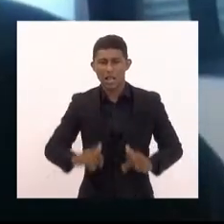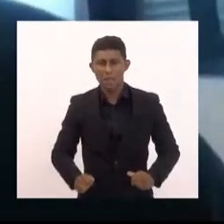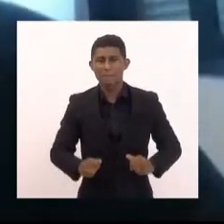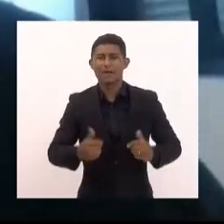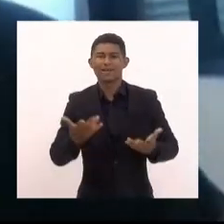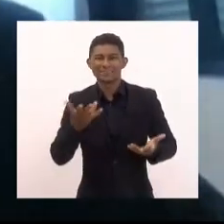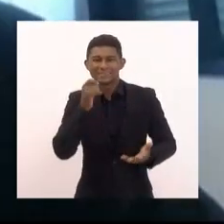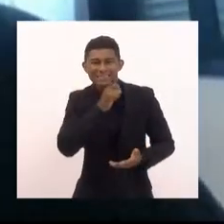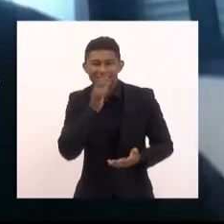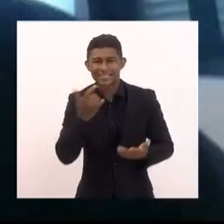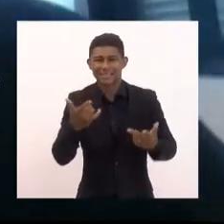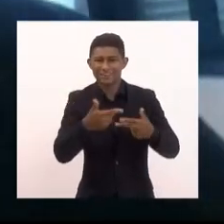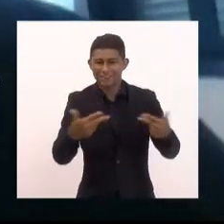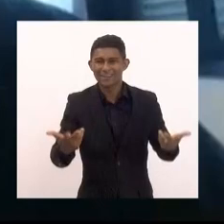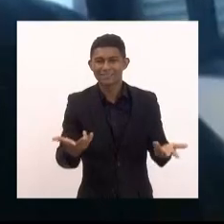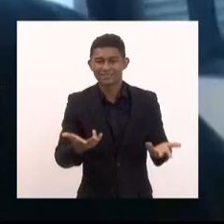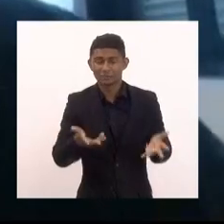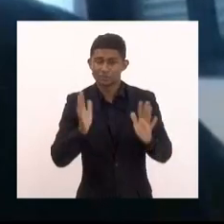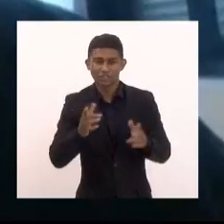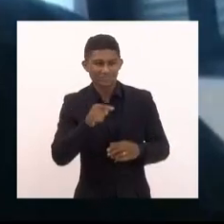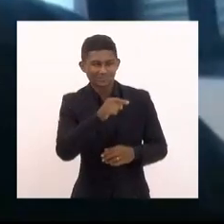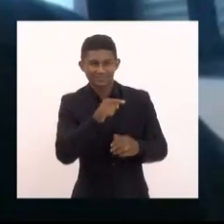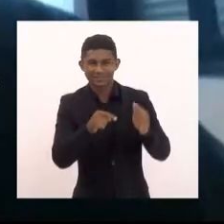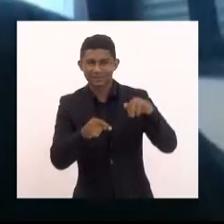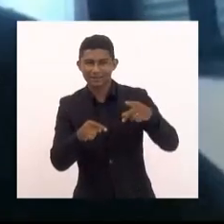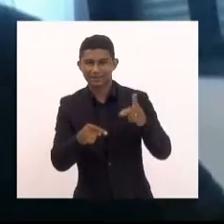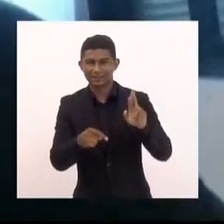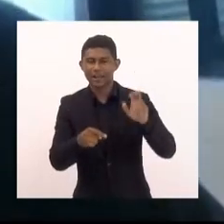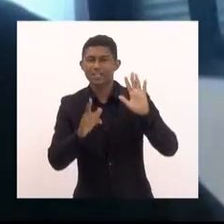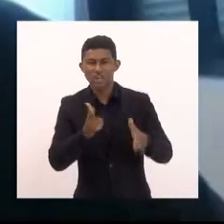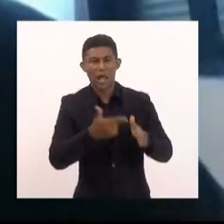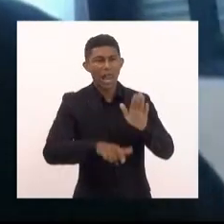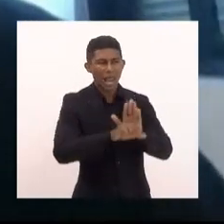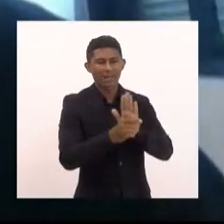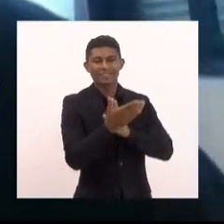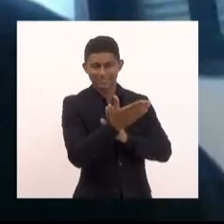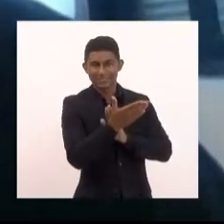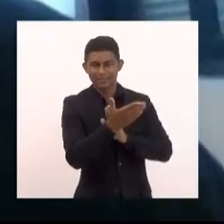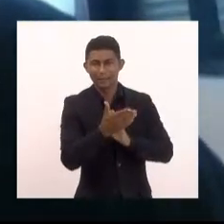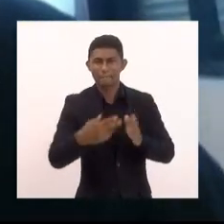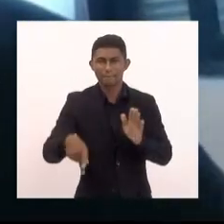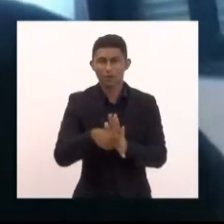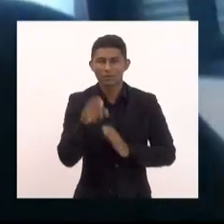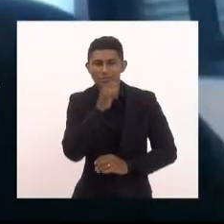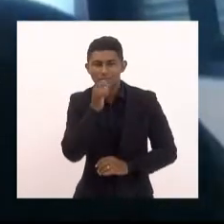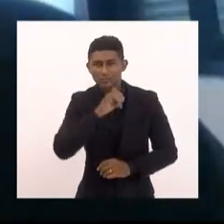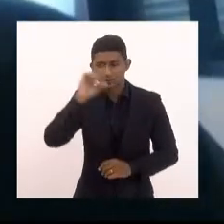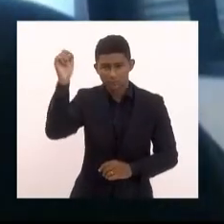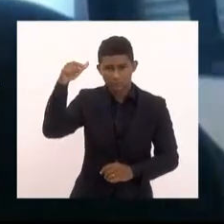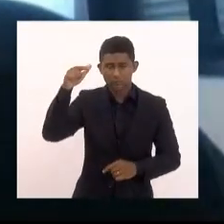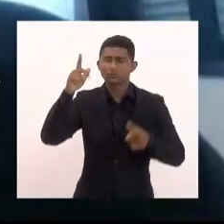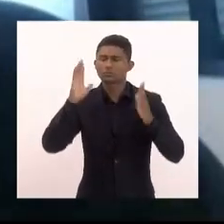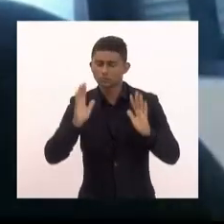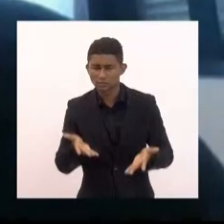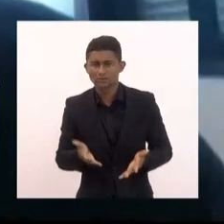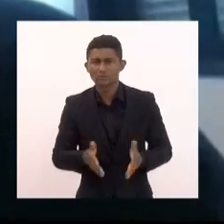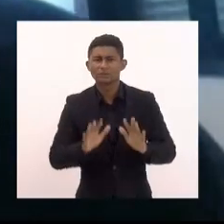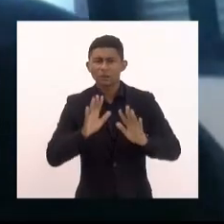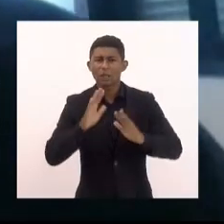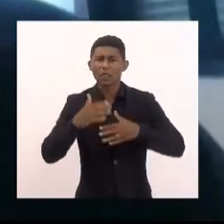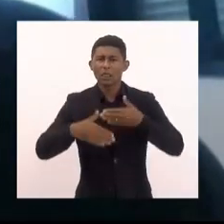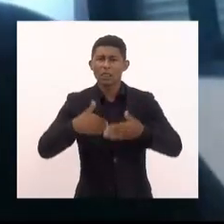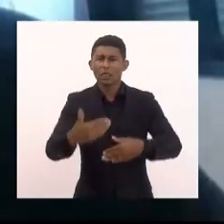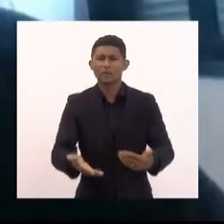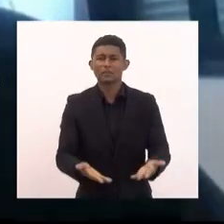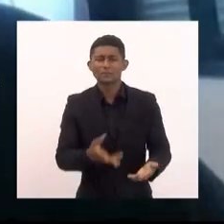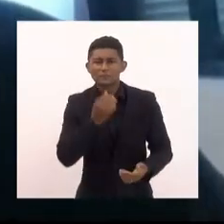solar. O próprio André Siciliano já fez lei sobre energia solar, também eu. E, na prática, tirar recursos